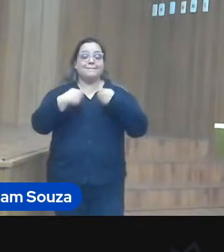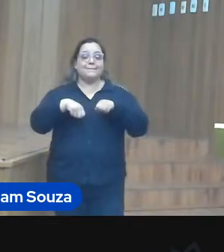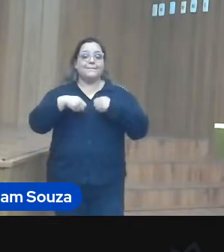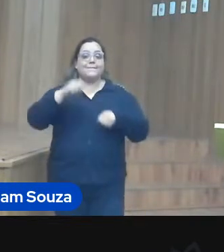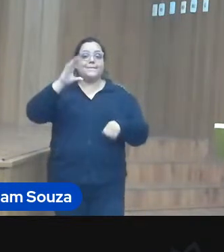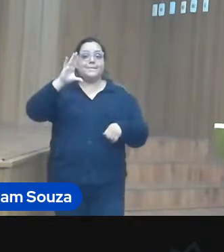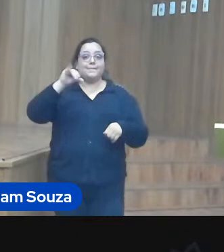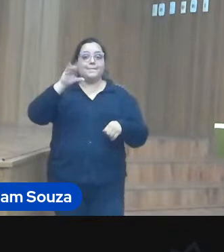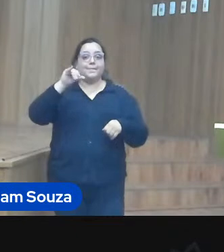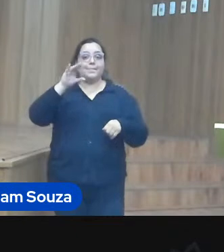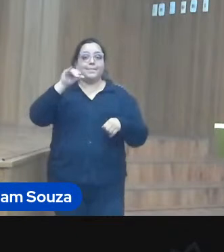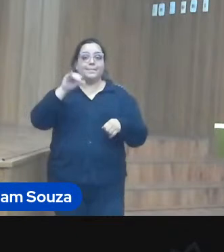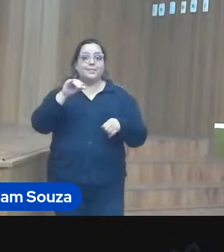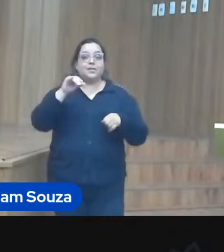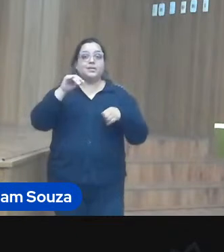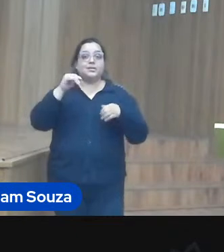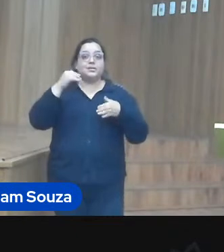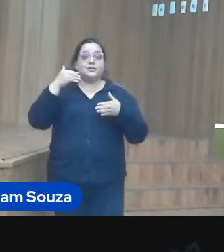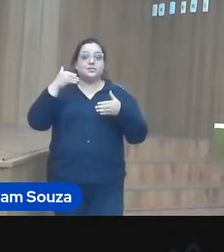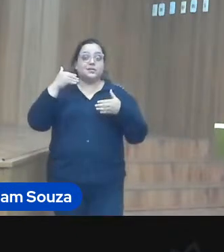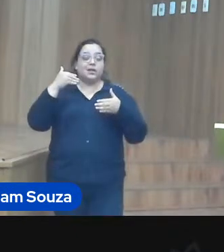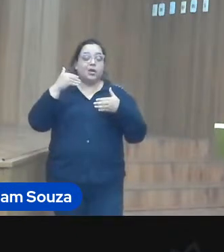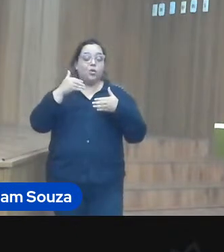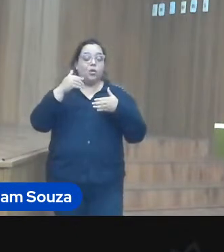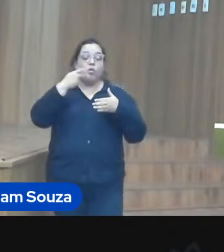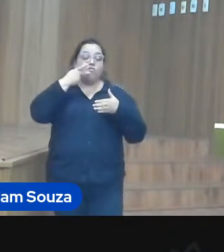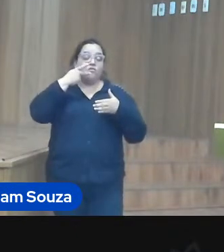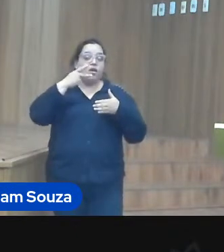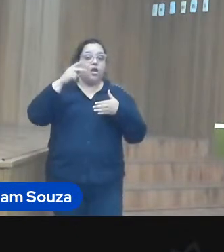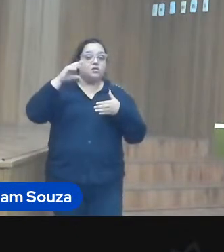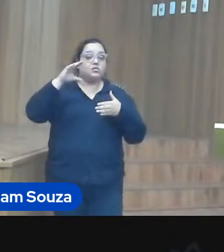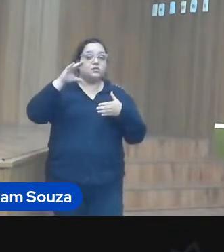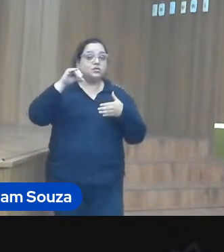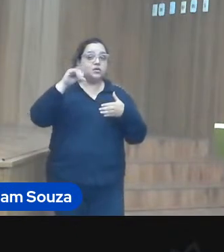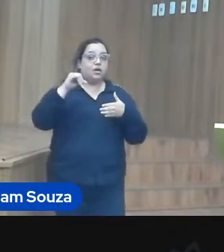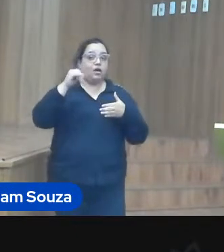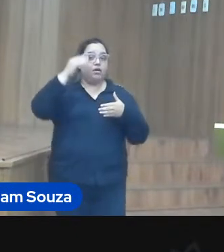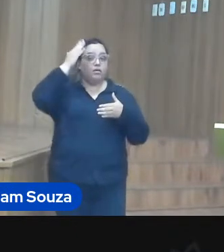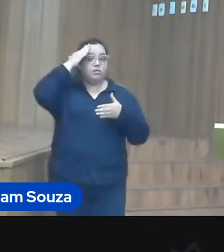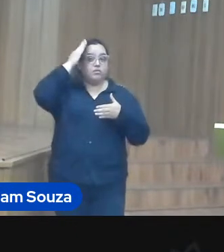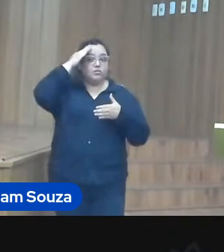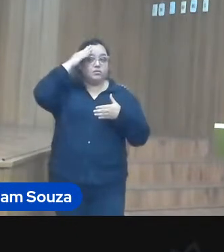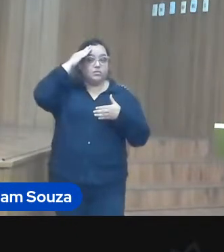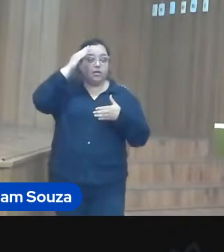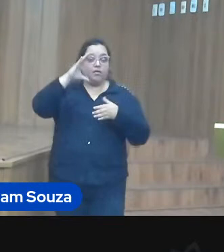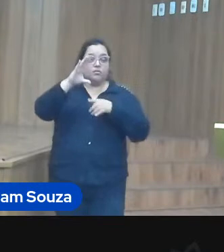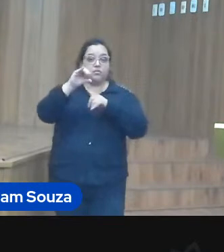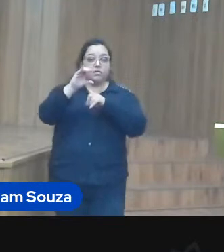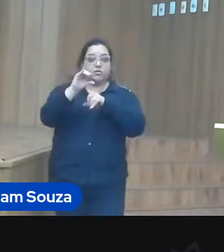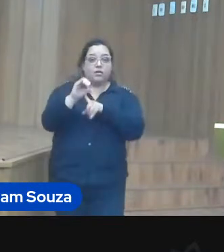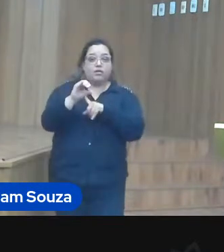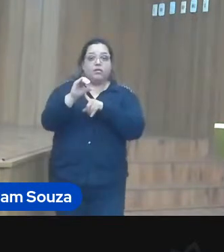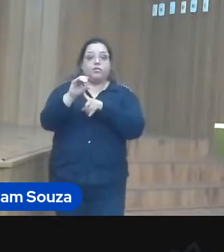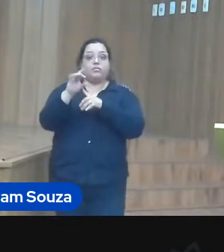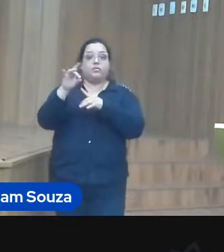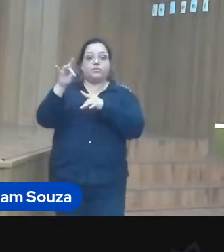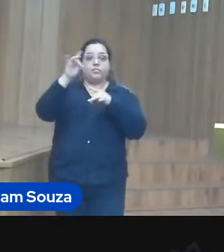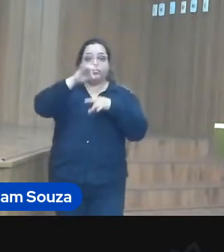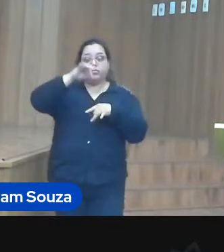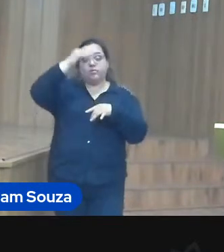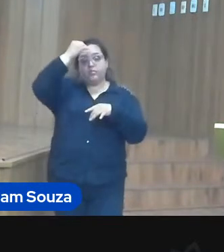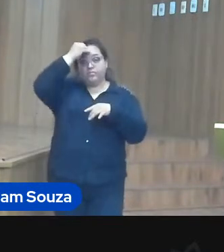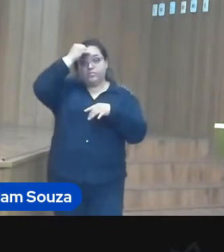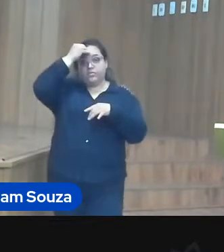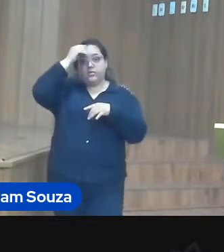que seja, que esteja ligada. Quando eu digo uma ciência, é um entender a ciência como um corpo de conhecimento que se preocupa